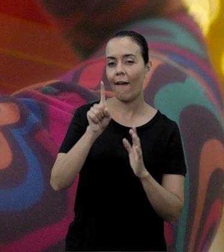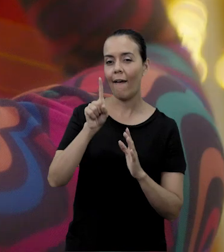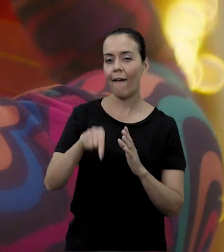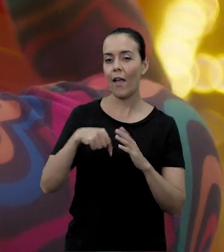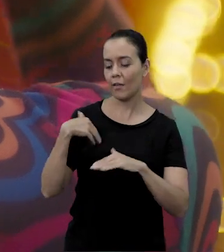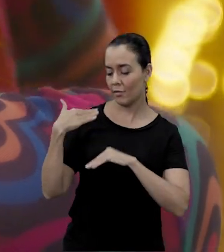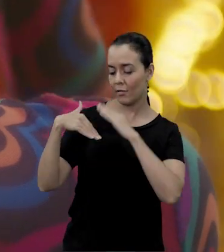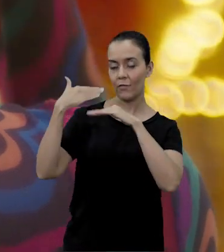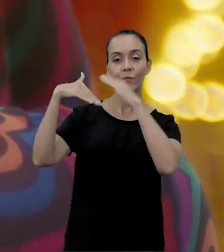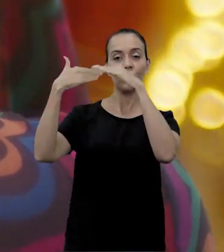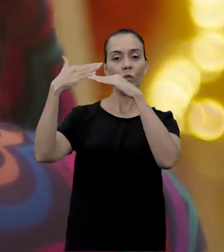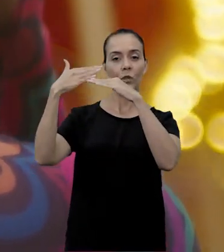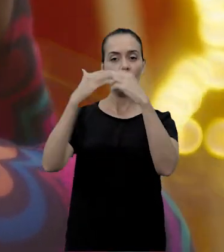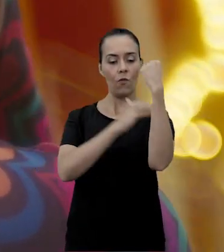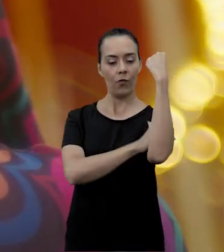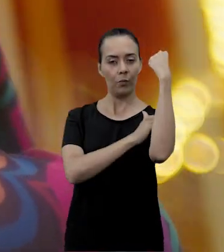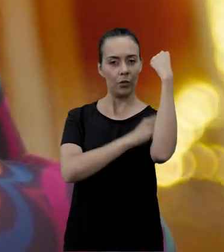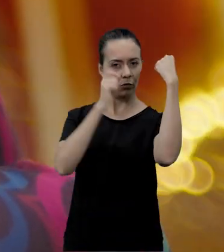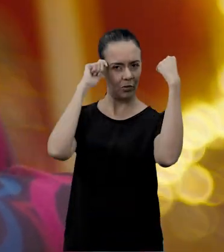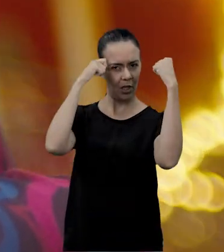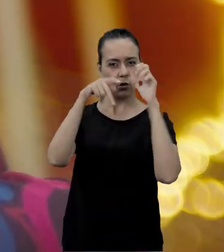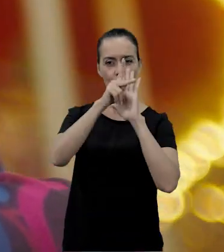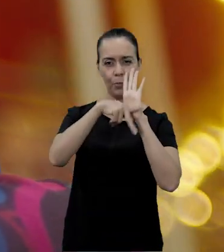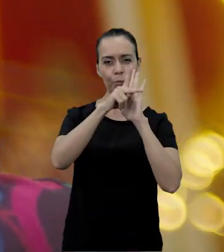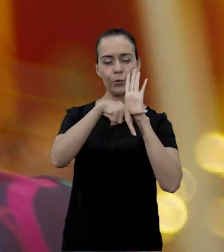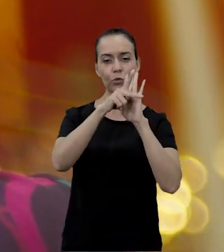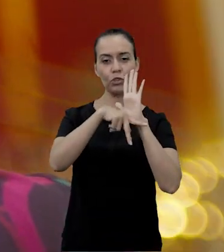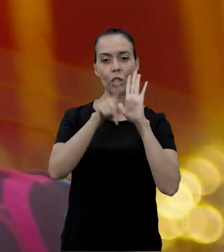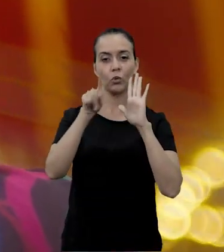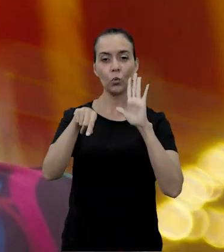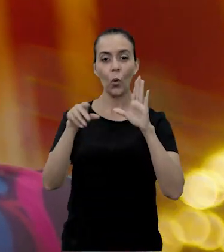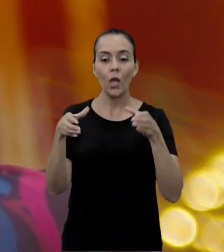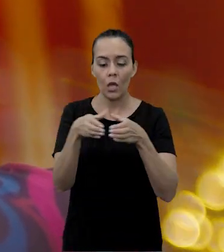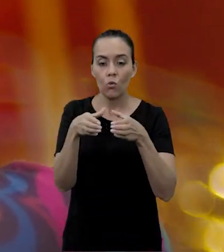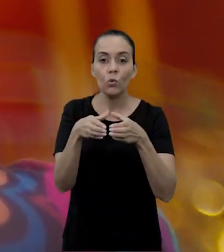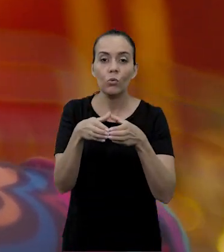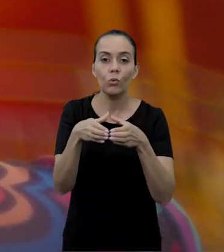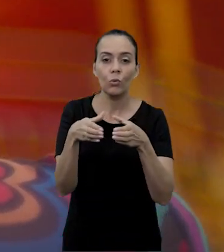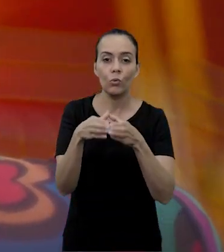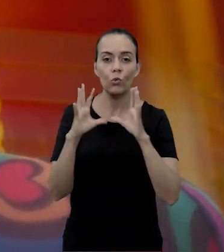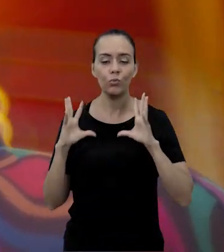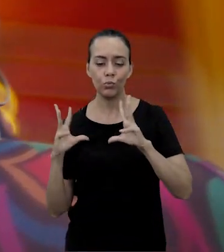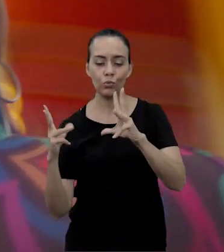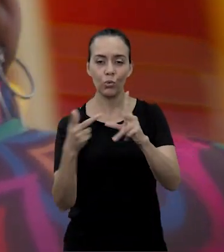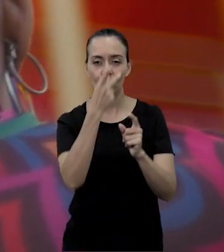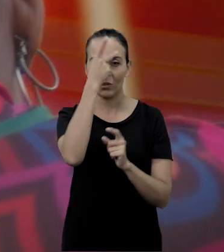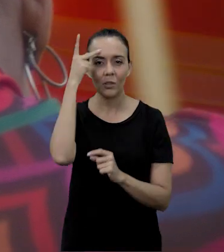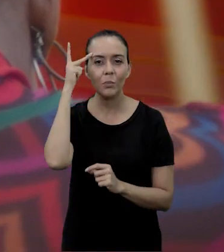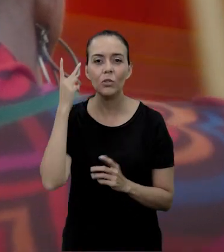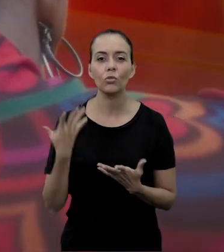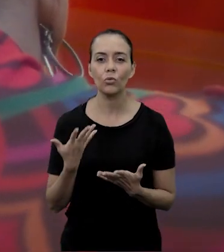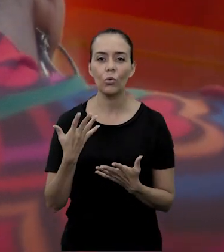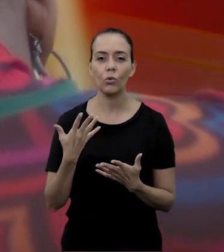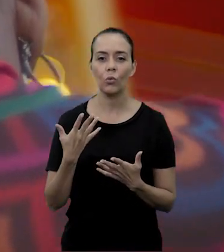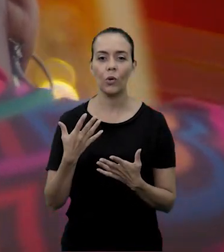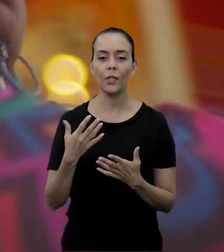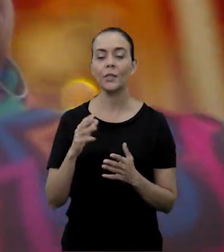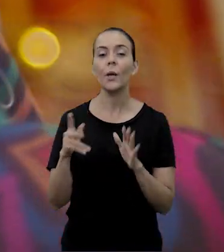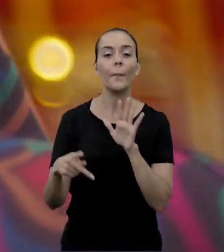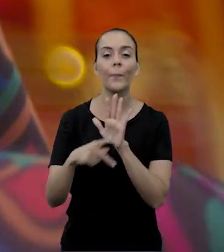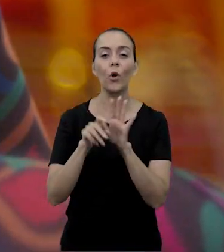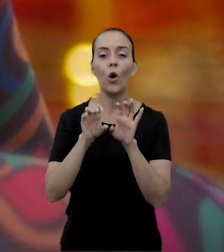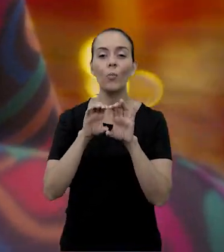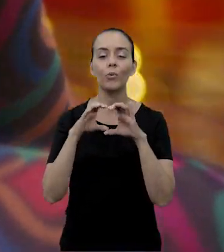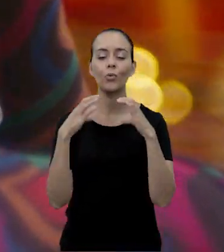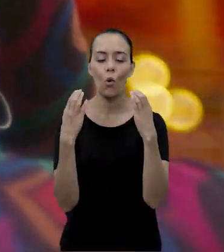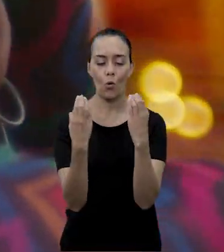dos feminismos negros é um projeto para transformações coletivas. É um projeto para a construção de comunidades.